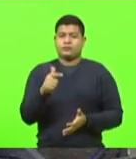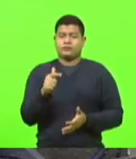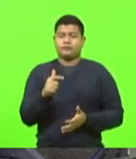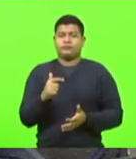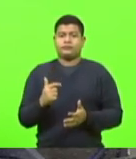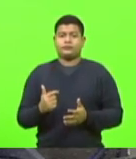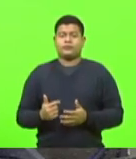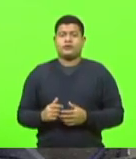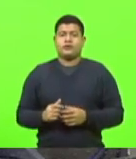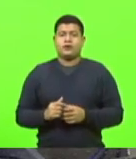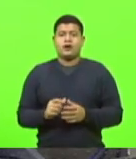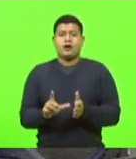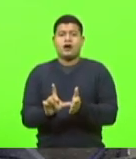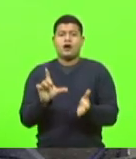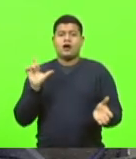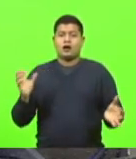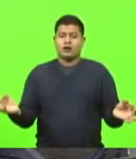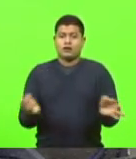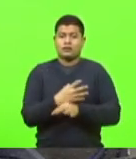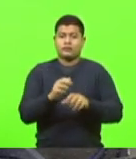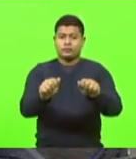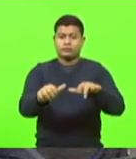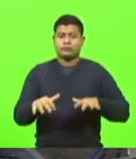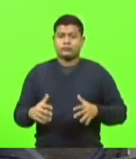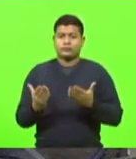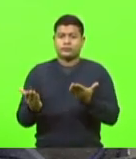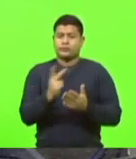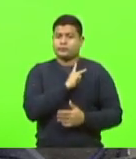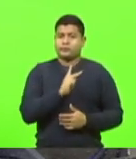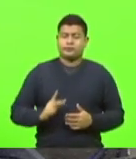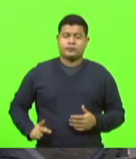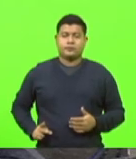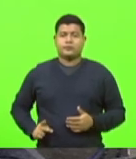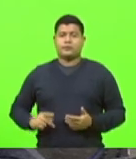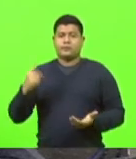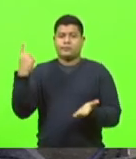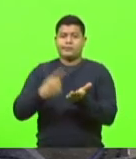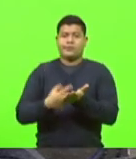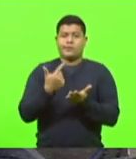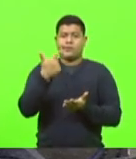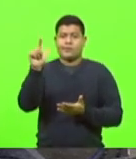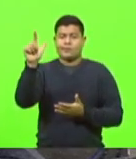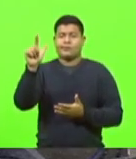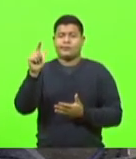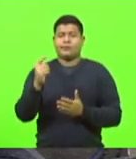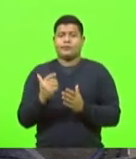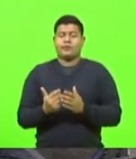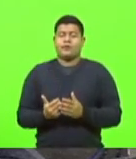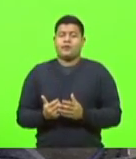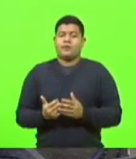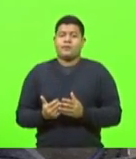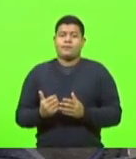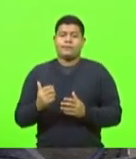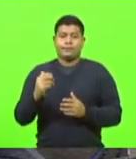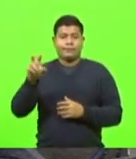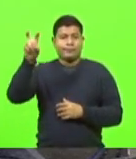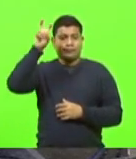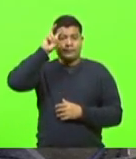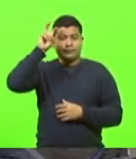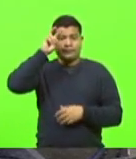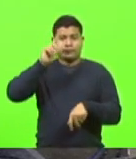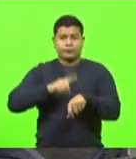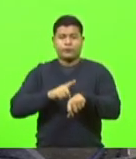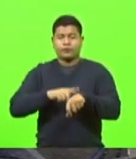mais havendo, o senhor presidente, antes de encerrar a sessão, convocou outra ordinária para quinta-feira no